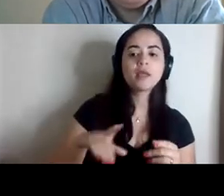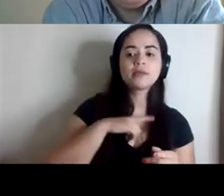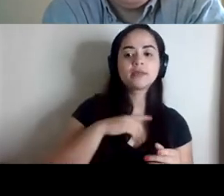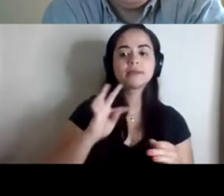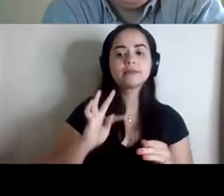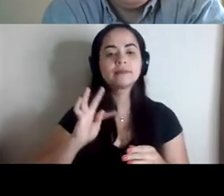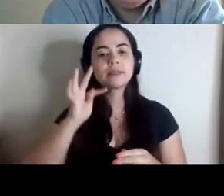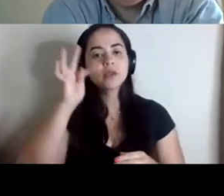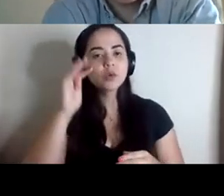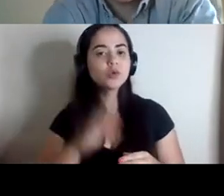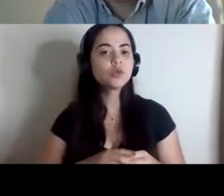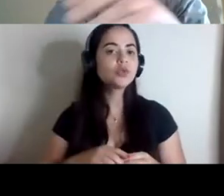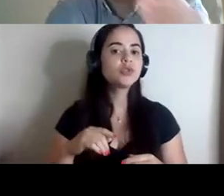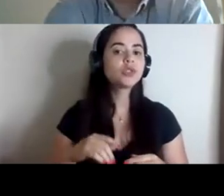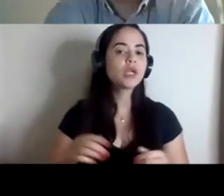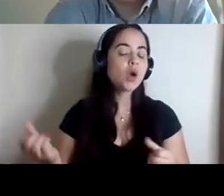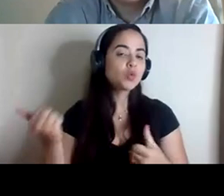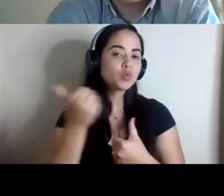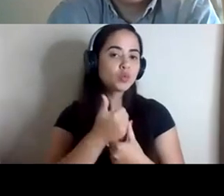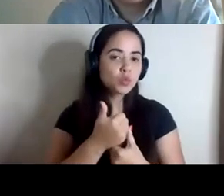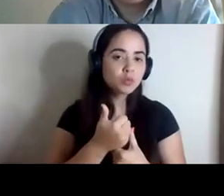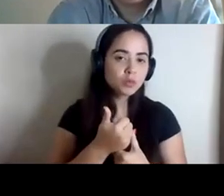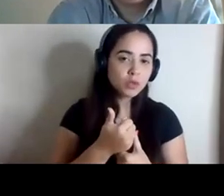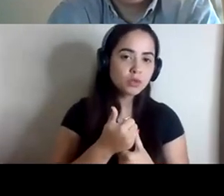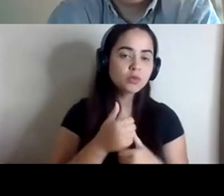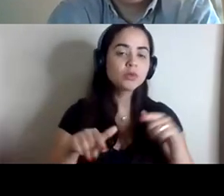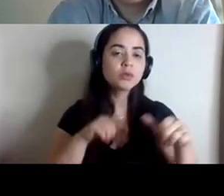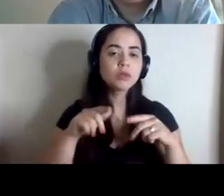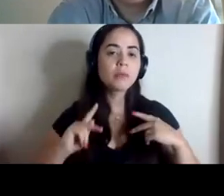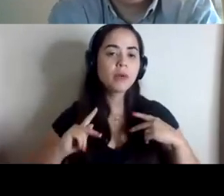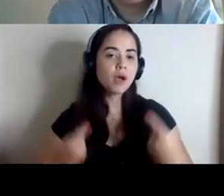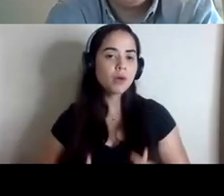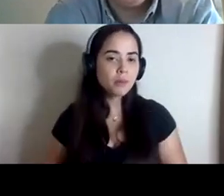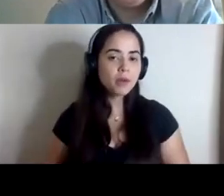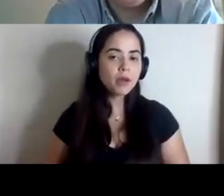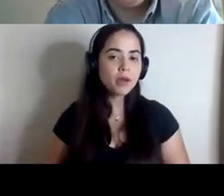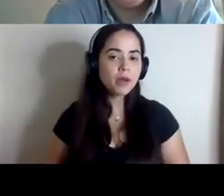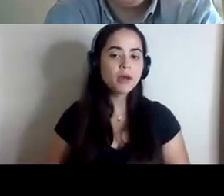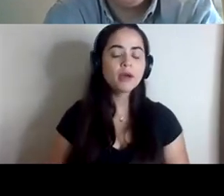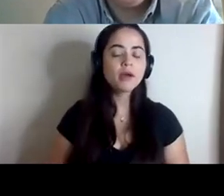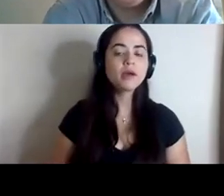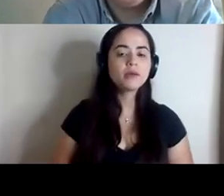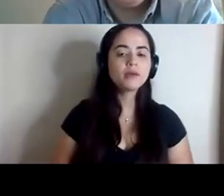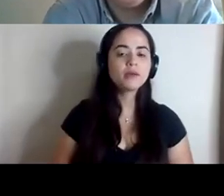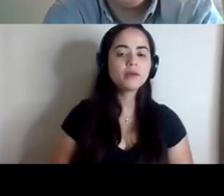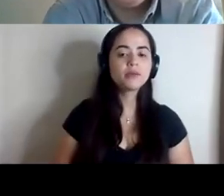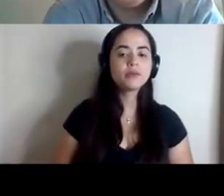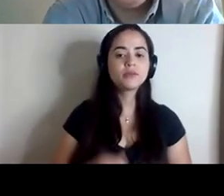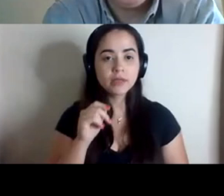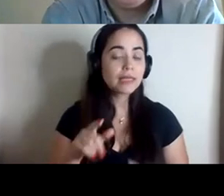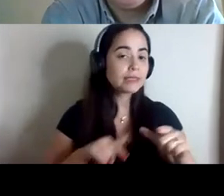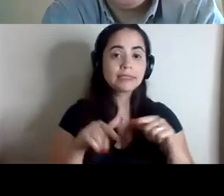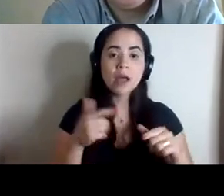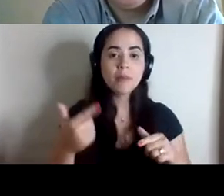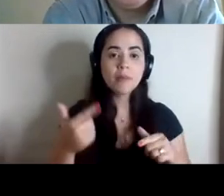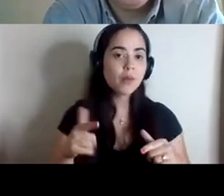tecnologia cada vez mais vai substituir o trabalho humano. É, já se diz, né, que não há trabalho para todo